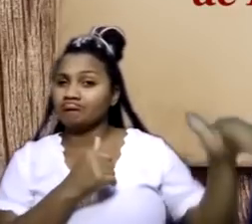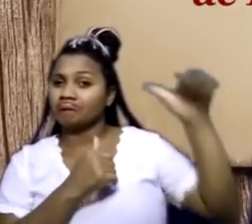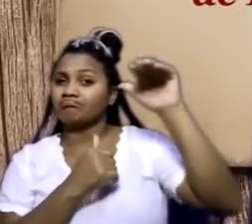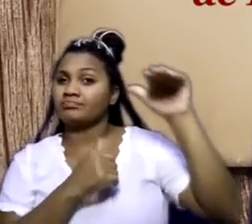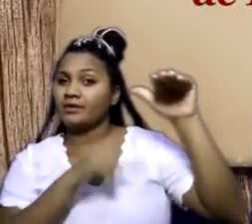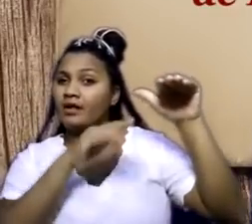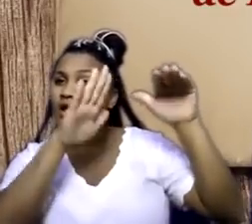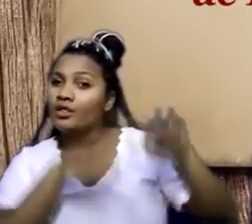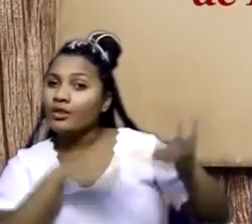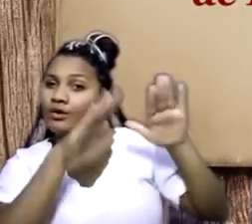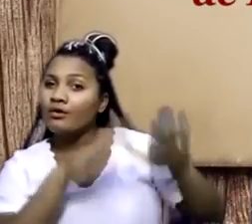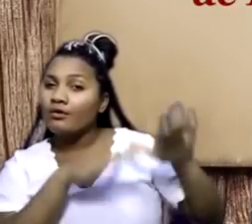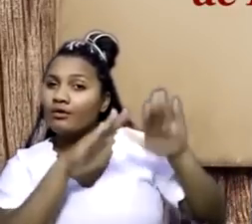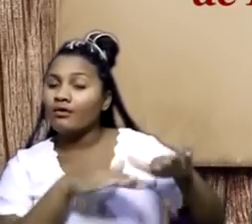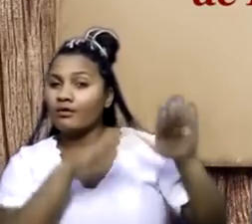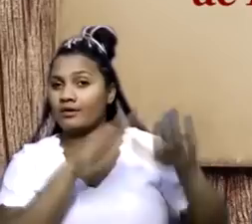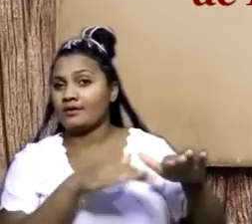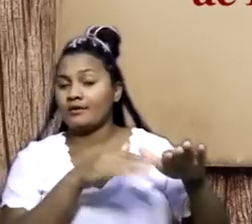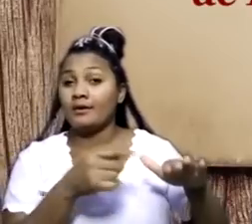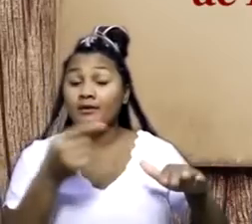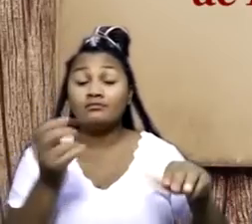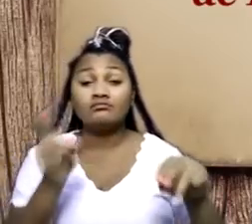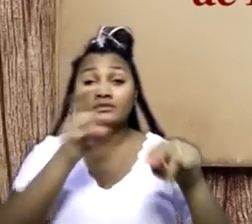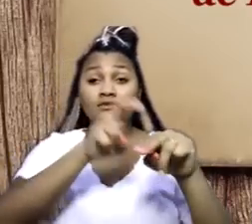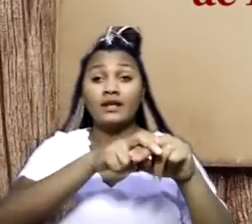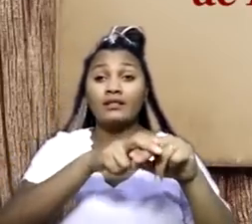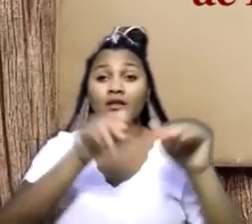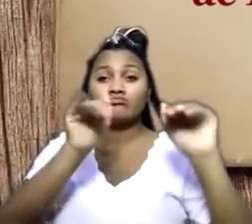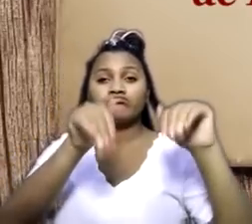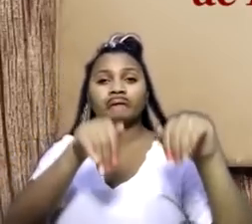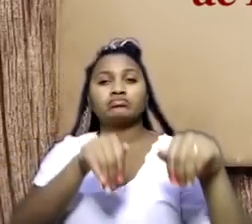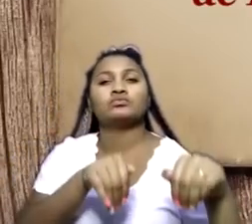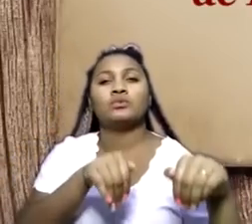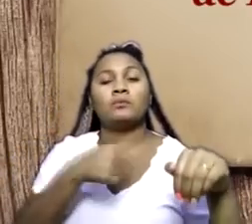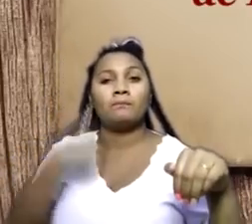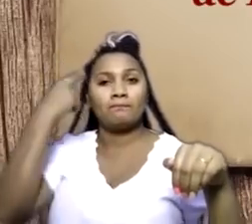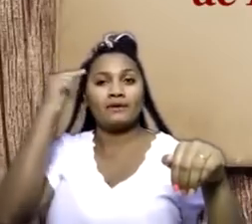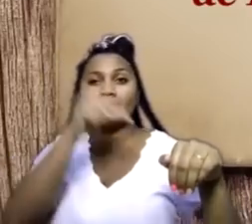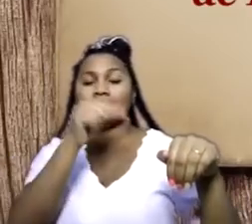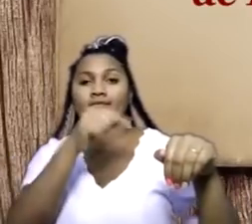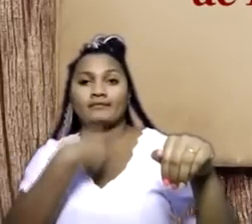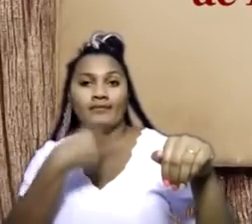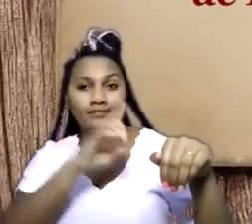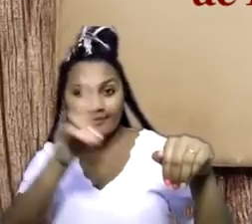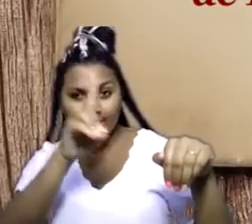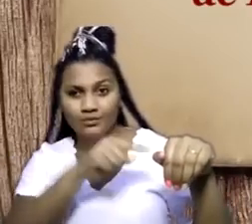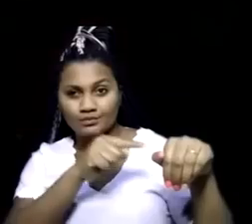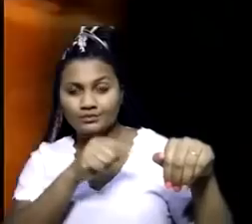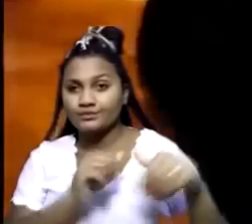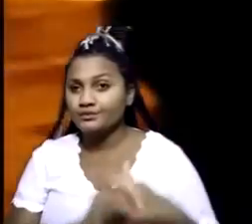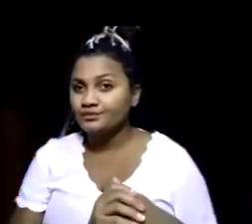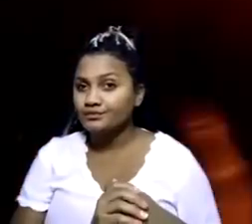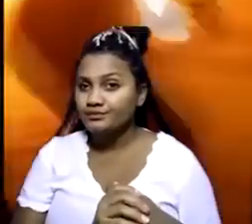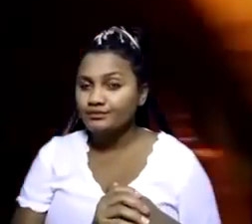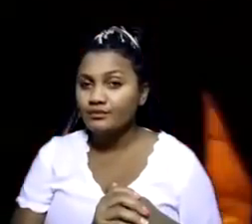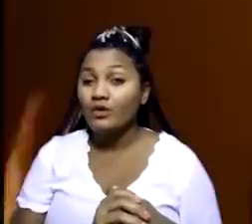de adoração, a ponto de se assentar no santuário de Deus, proclamando que ele mesmo é Deus. Com a crise